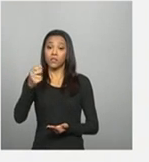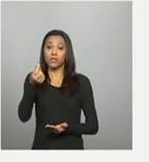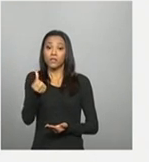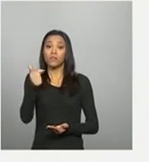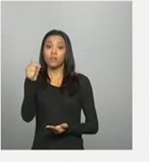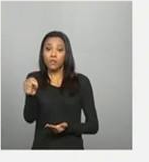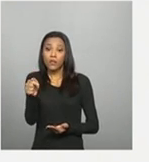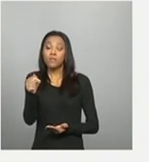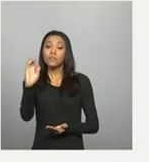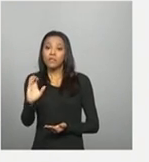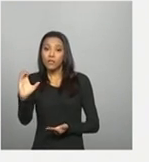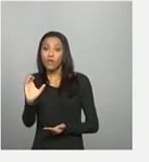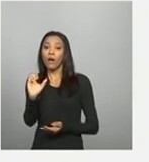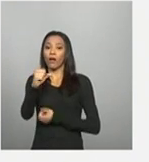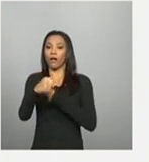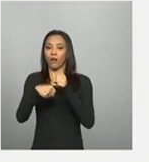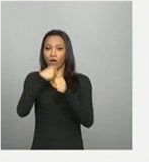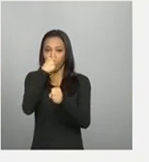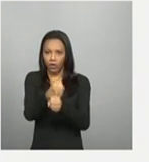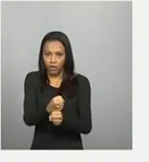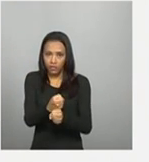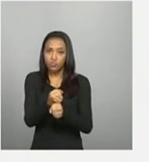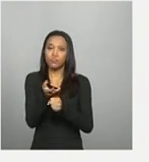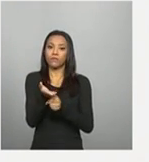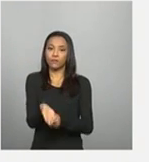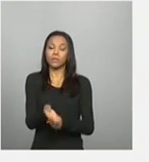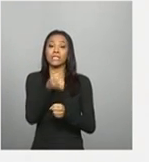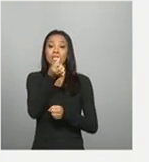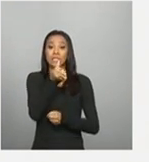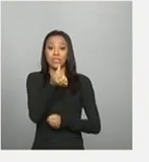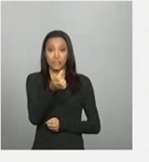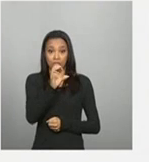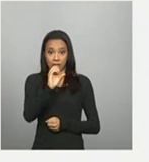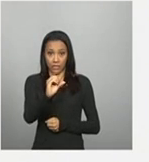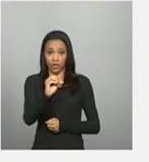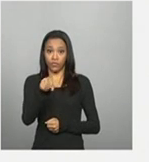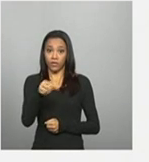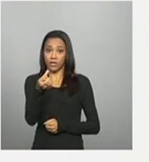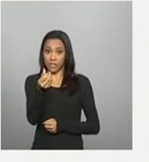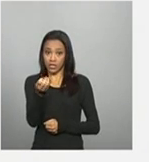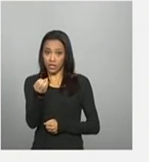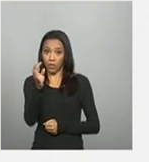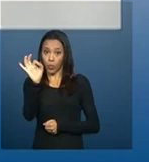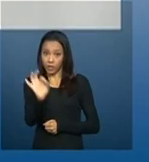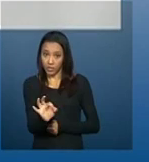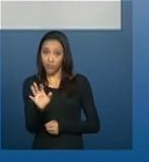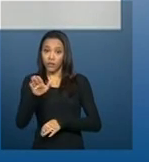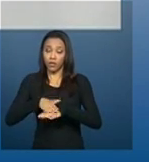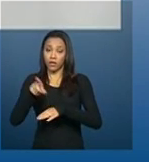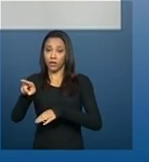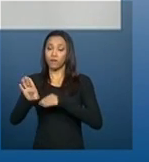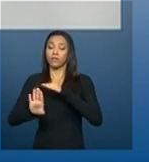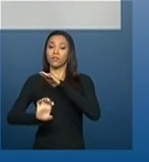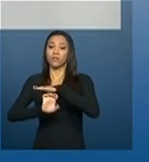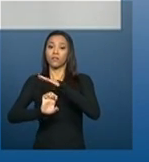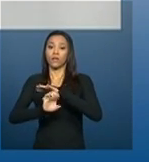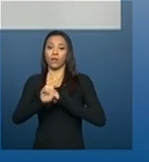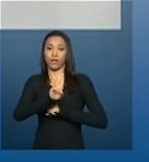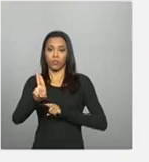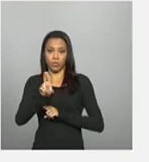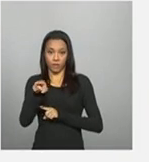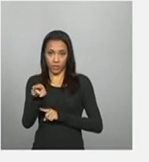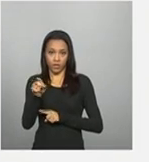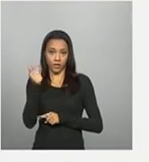R$ 17.228.165,67 ano, com deságio de 0,60%, tendo como vencedor Isolux Projetos e Instalações